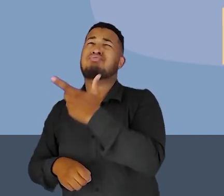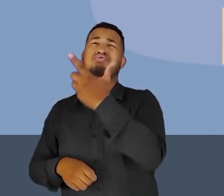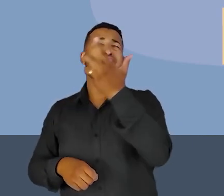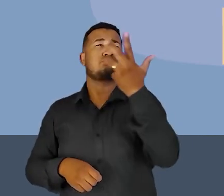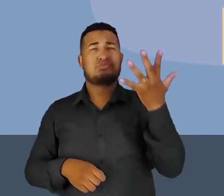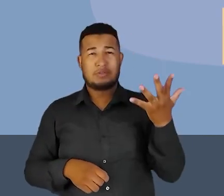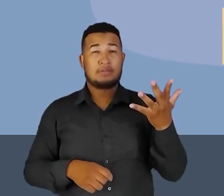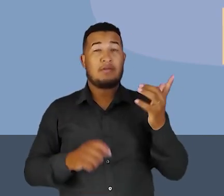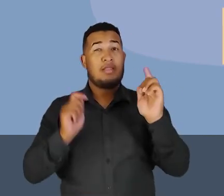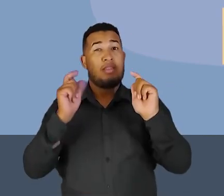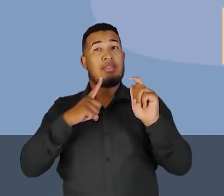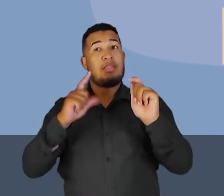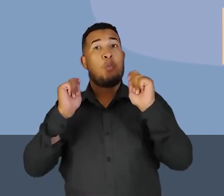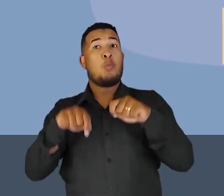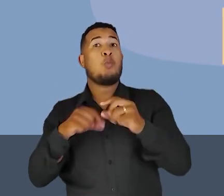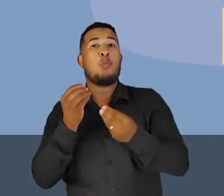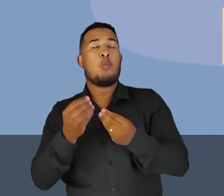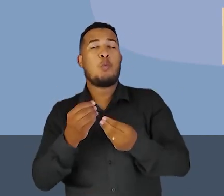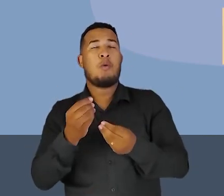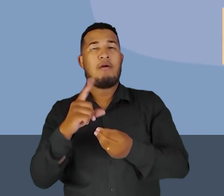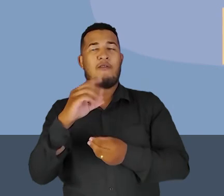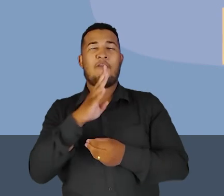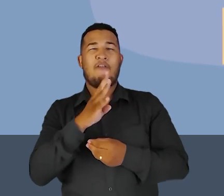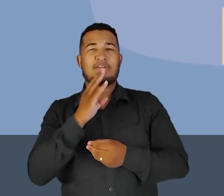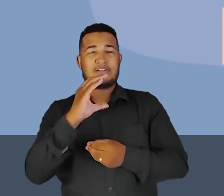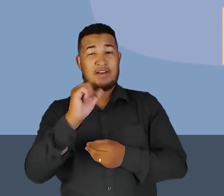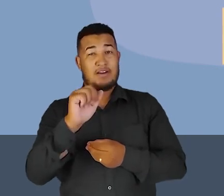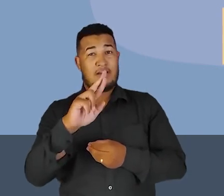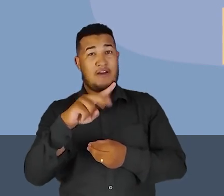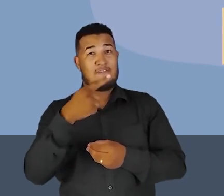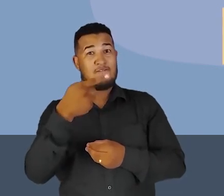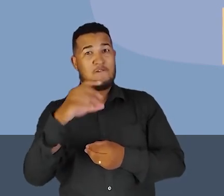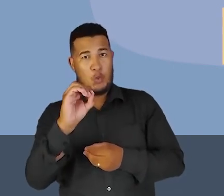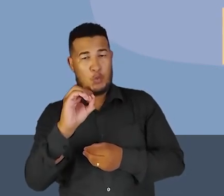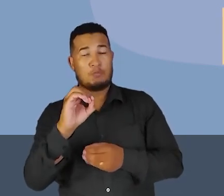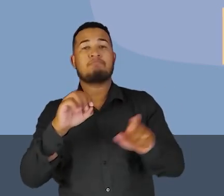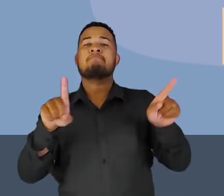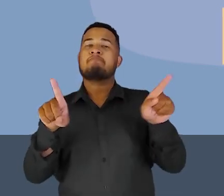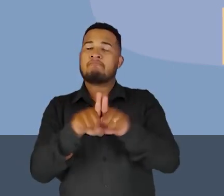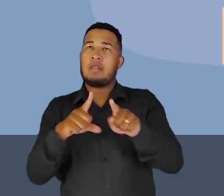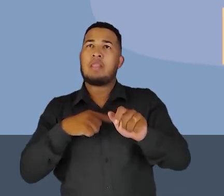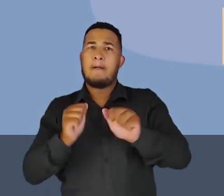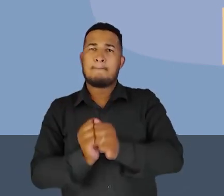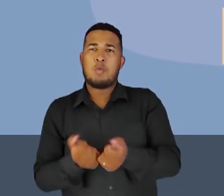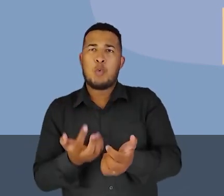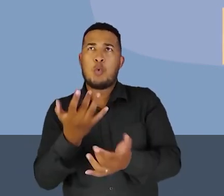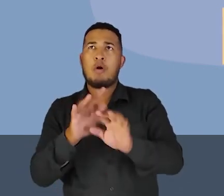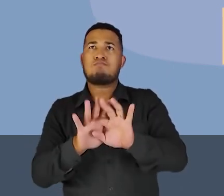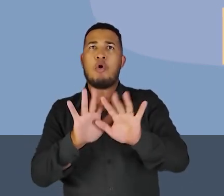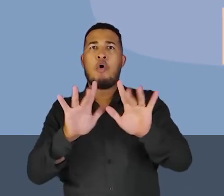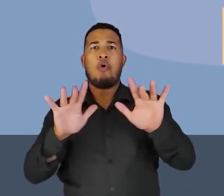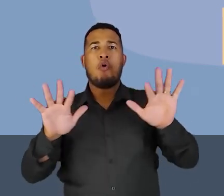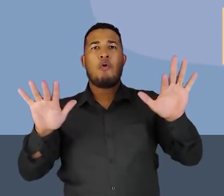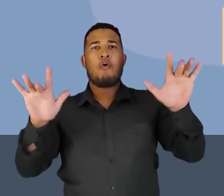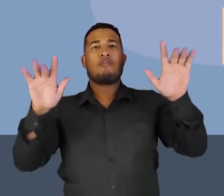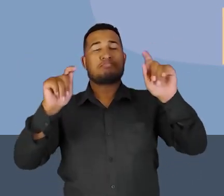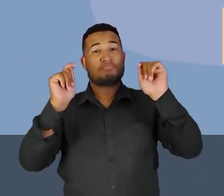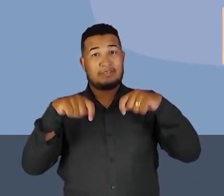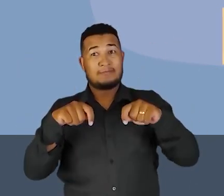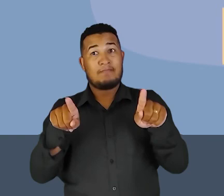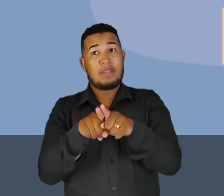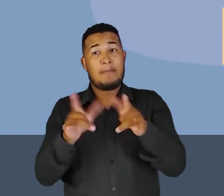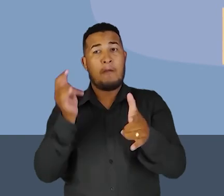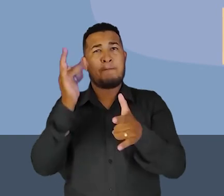Eles são originados da queima de carvão vegetal, da queima também de derivados de petróleo, eles são eliminados